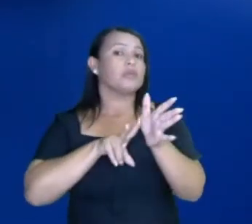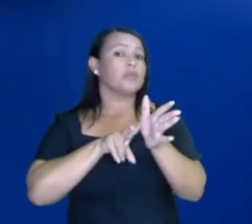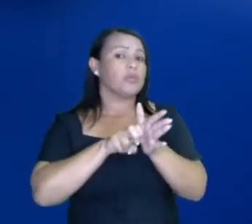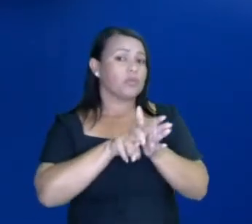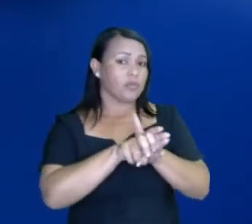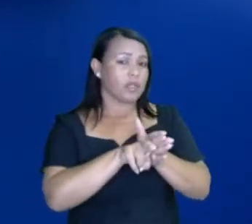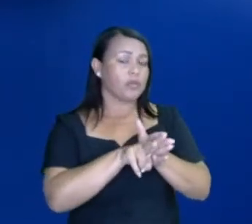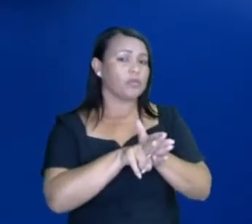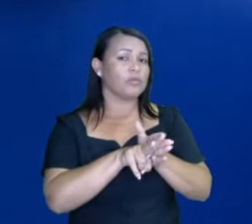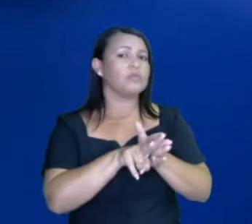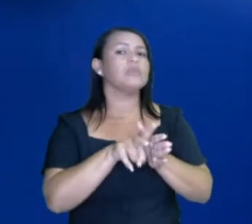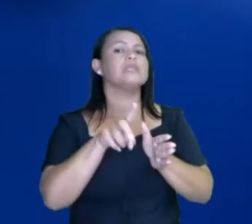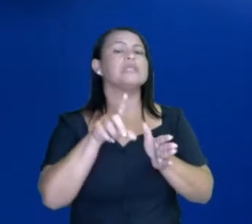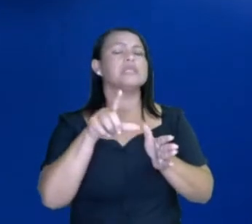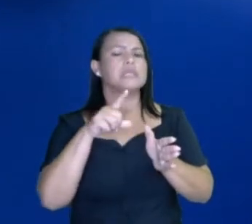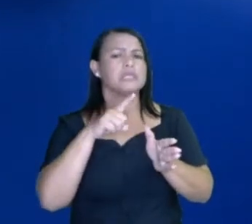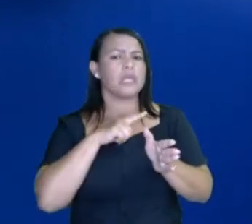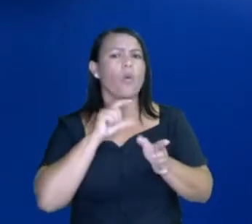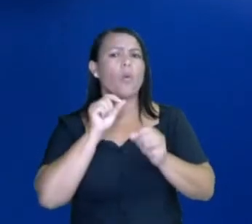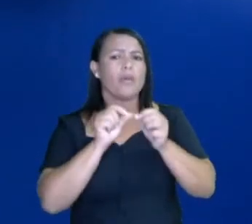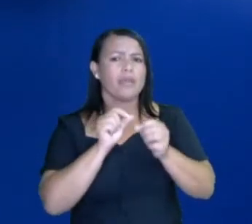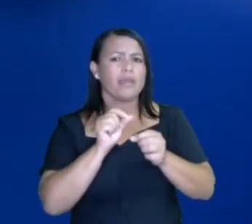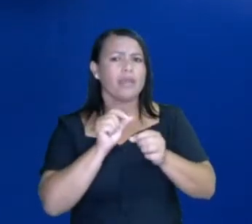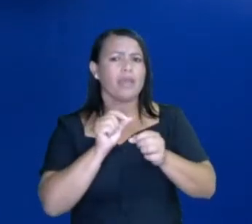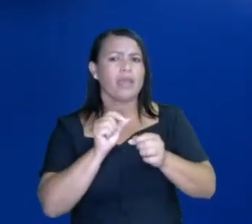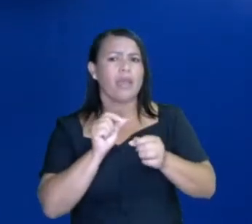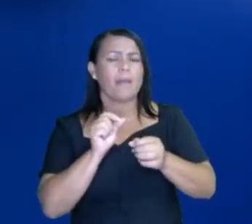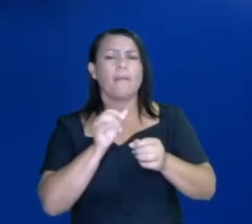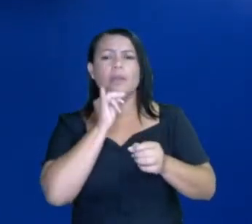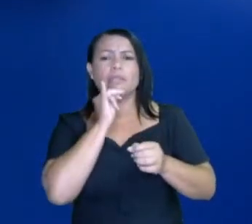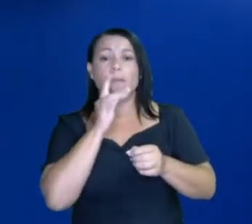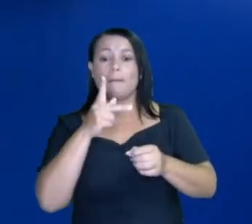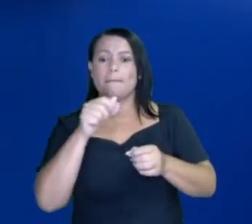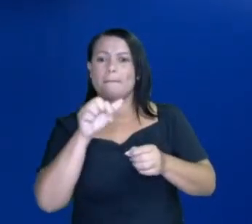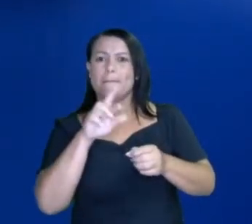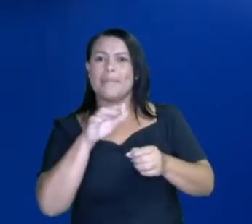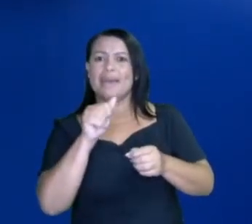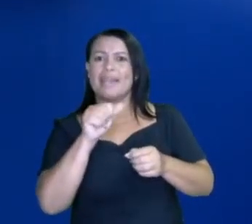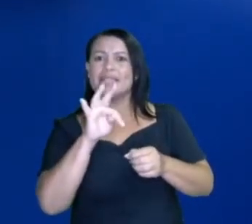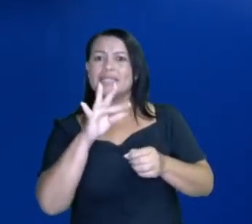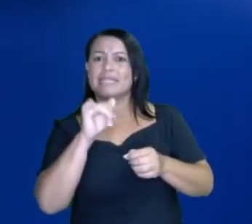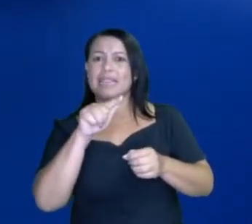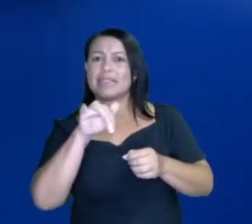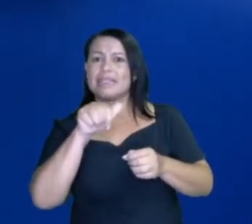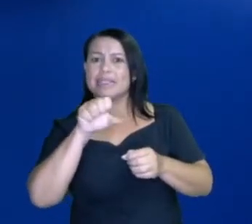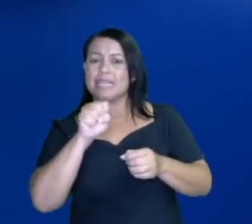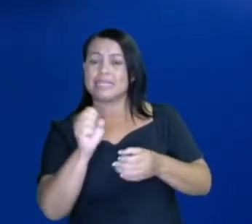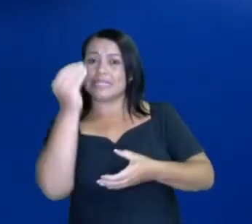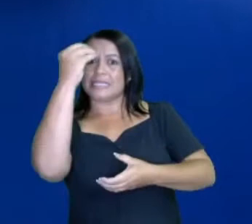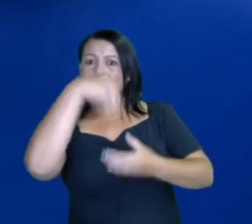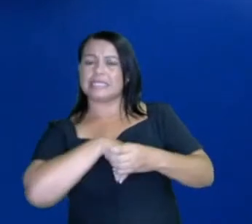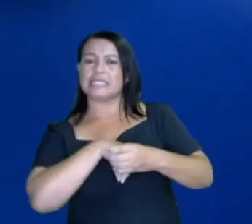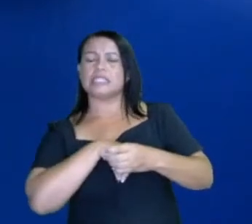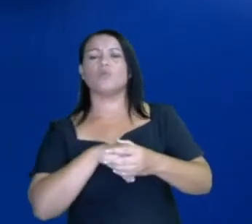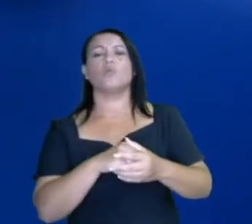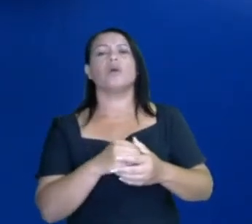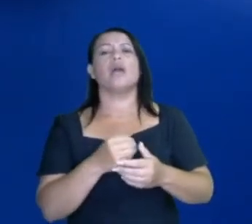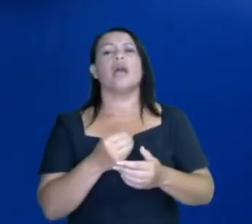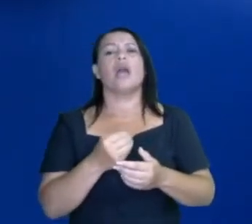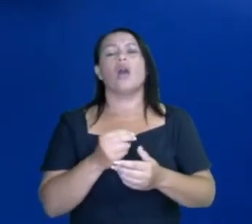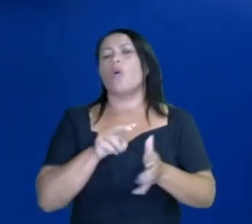são parasitas obrigatoriamente intracelulares. Os vírus não